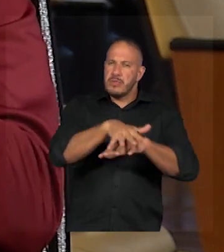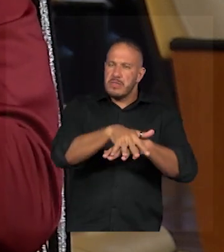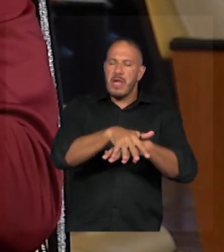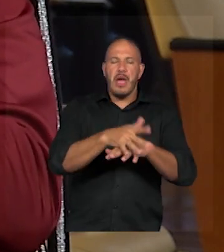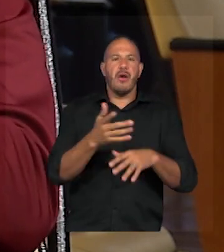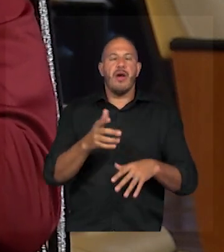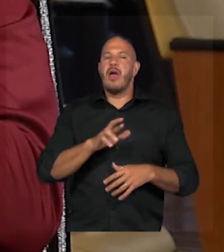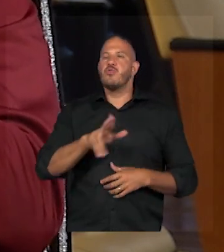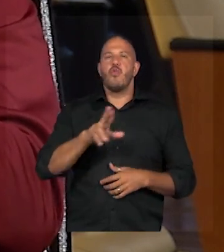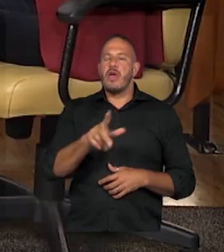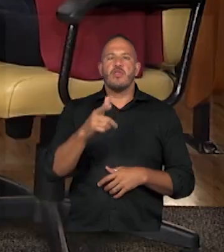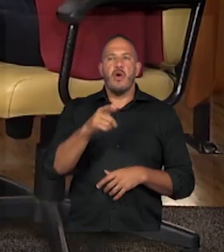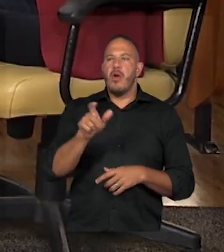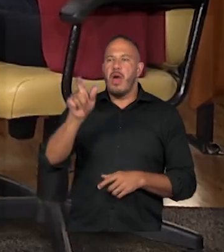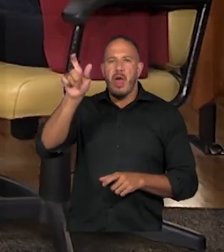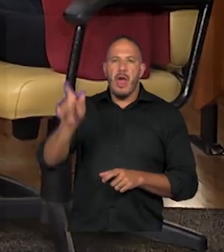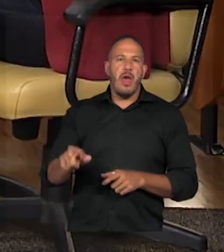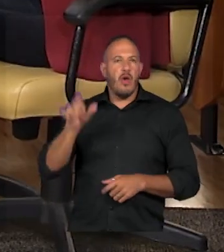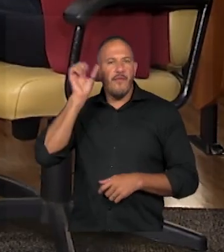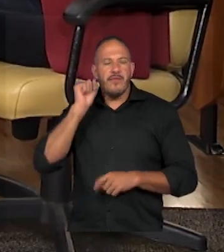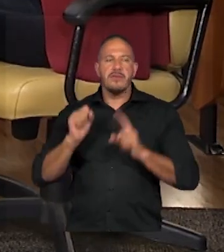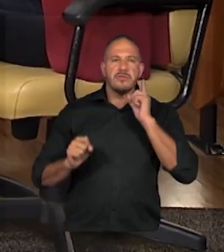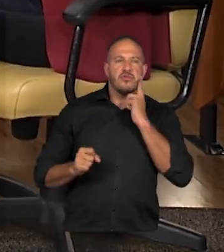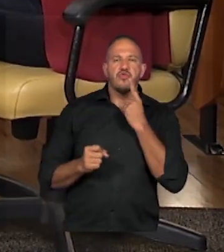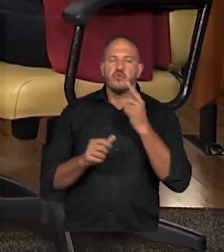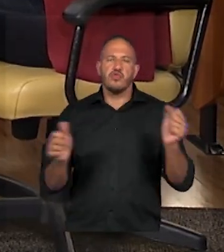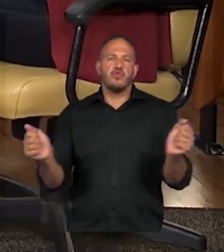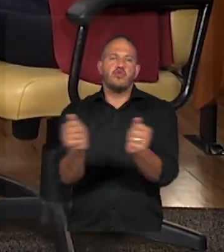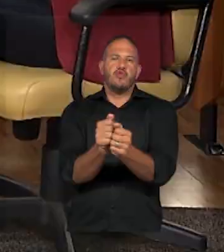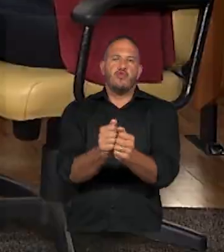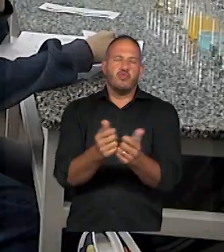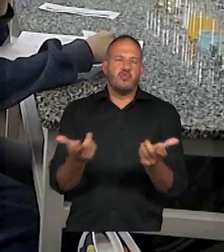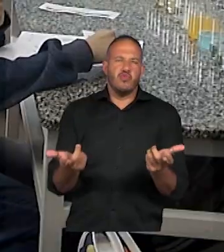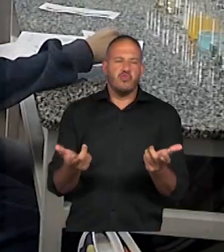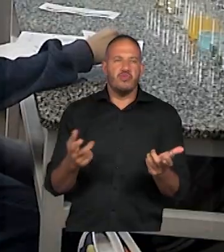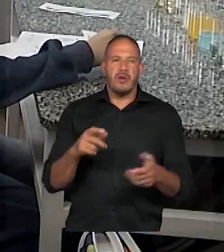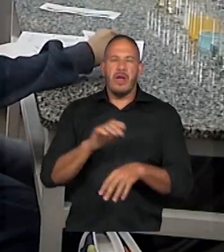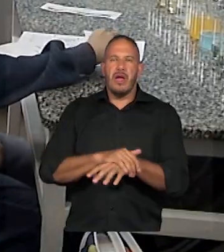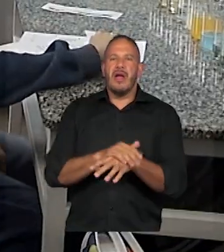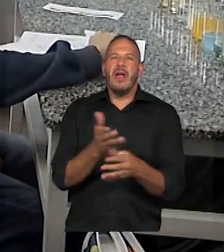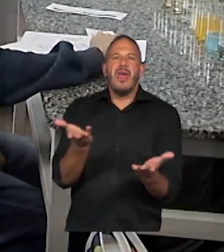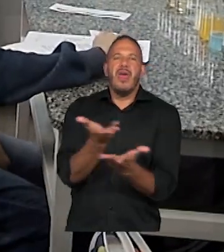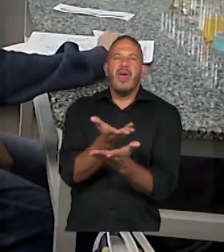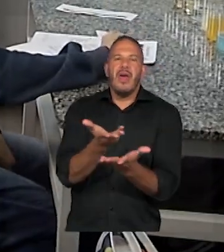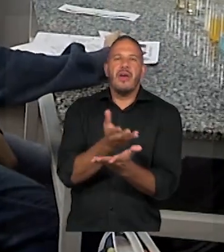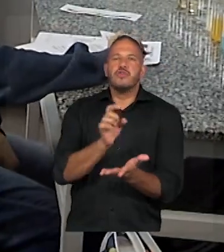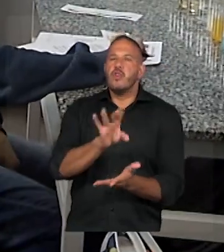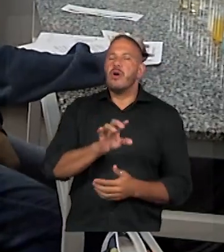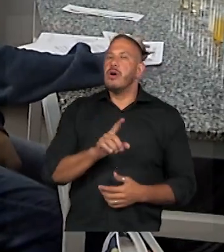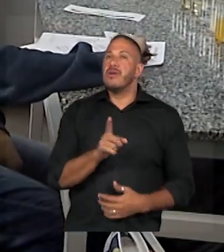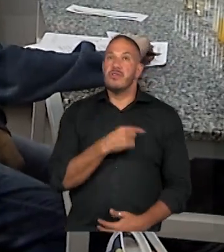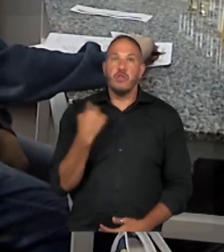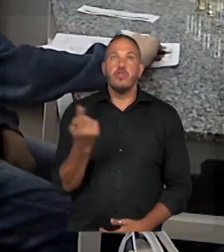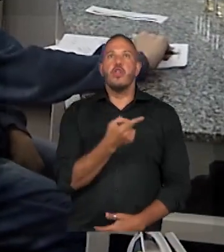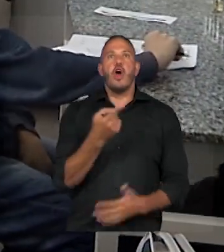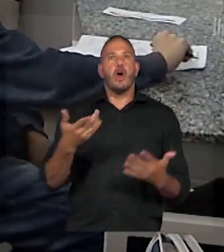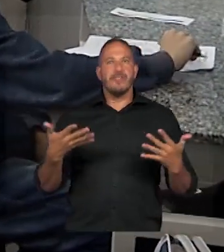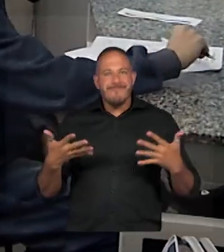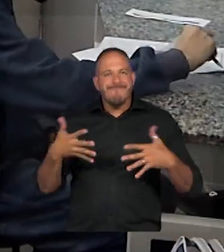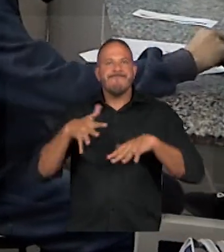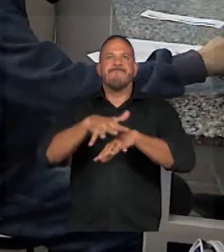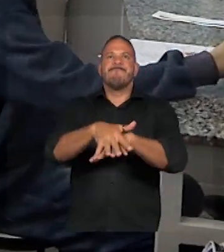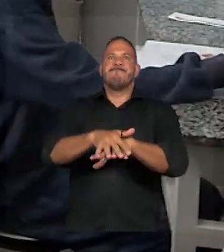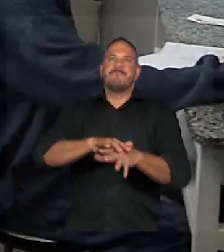do que colocar junto. Colocar junto a gente podia chamar de integração. Nós defendemos a inclusão de